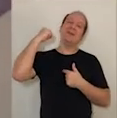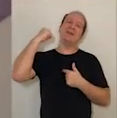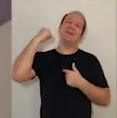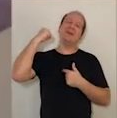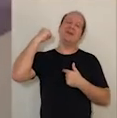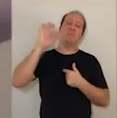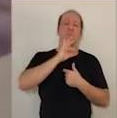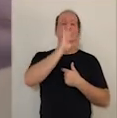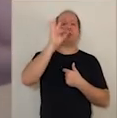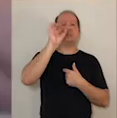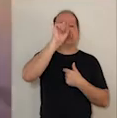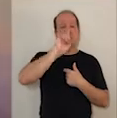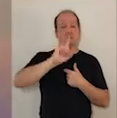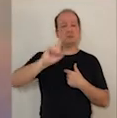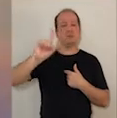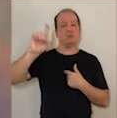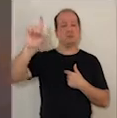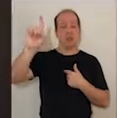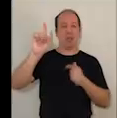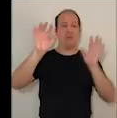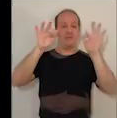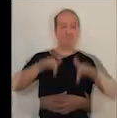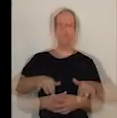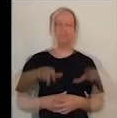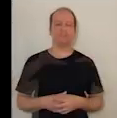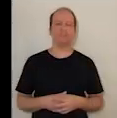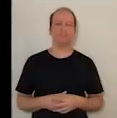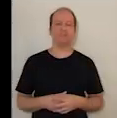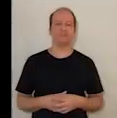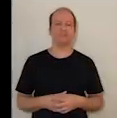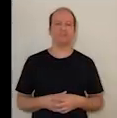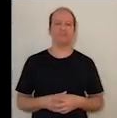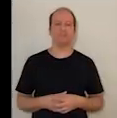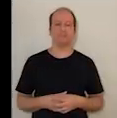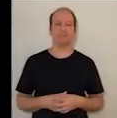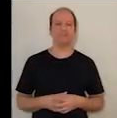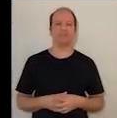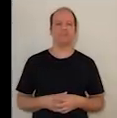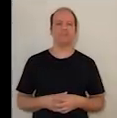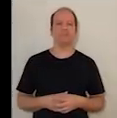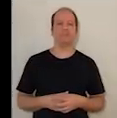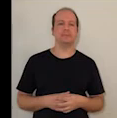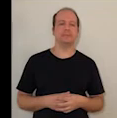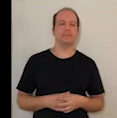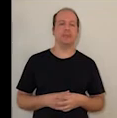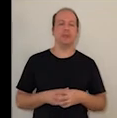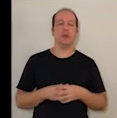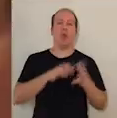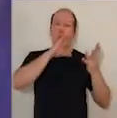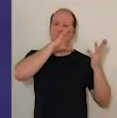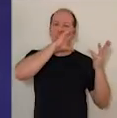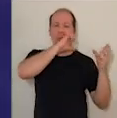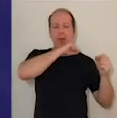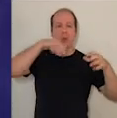Mosca sai. Fim do segundo ato. Ato 3. Quarto no palácio de Volpone.